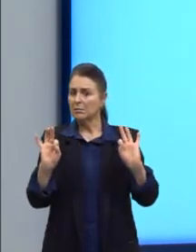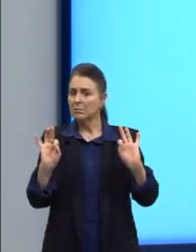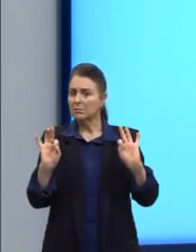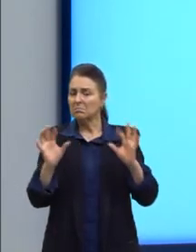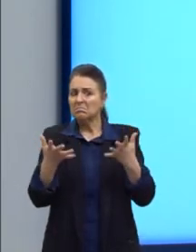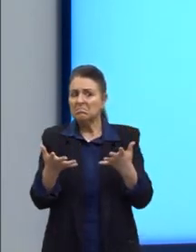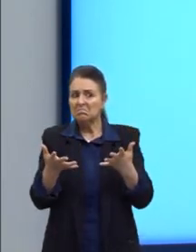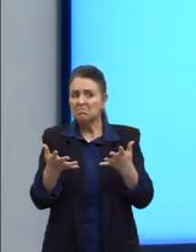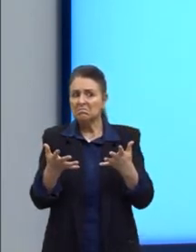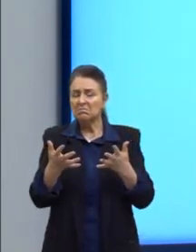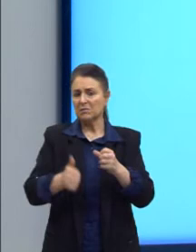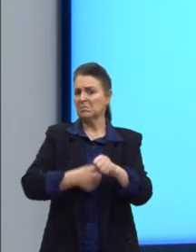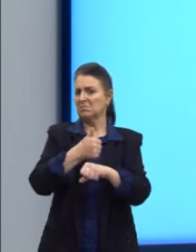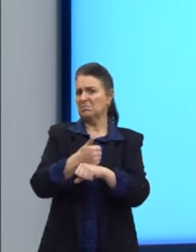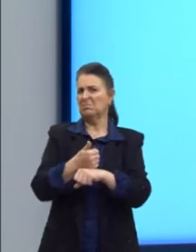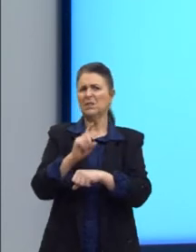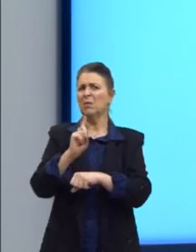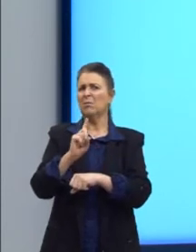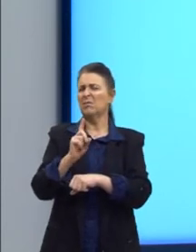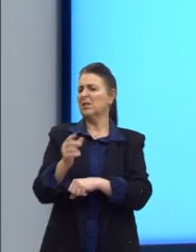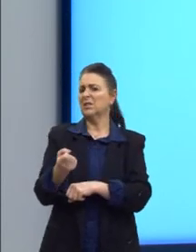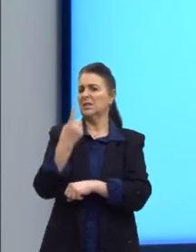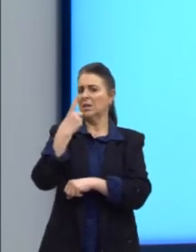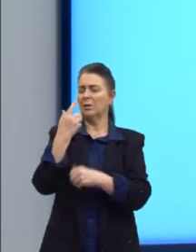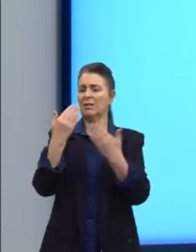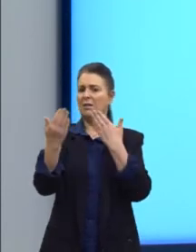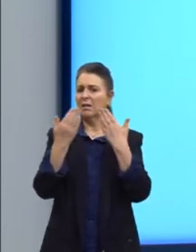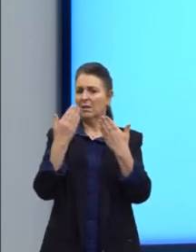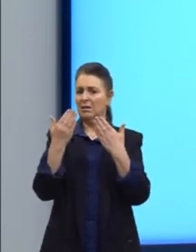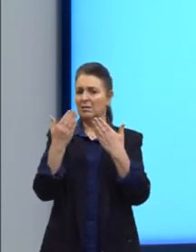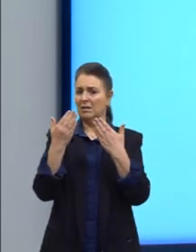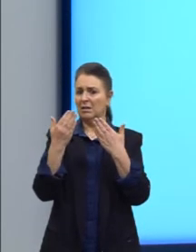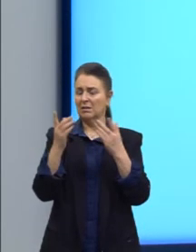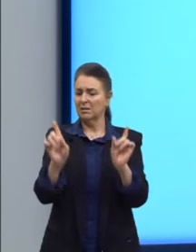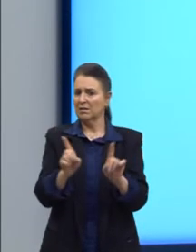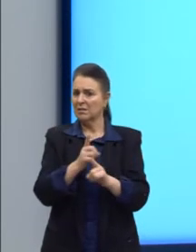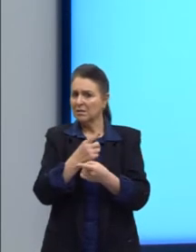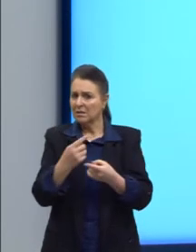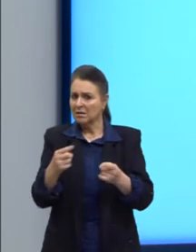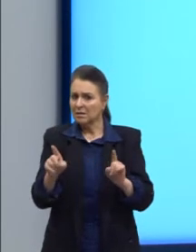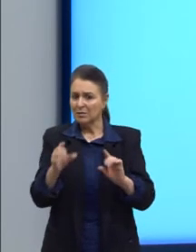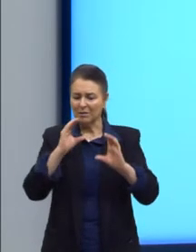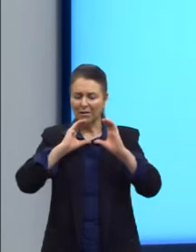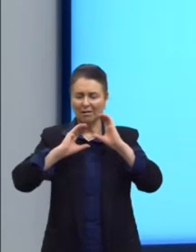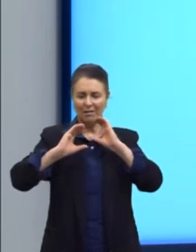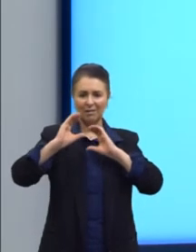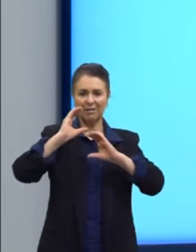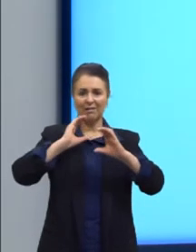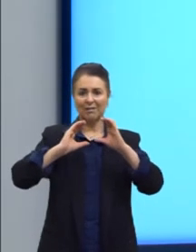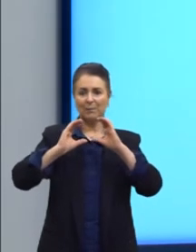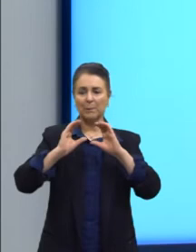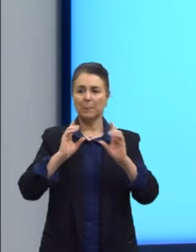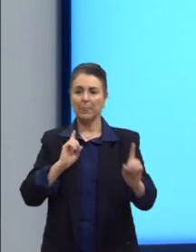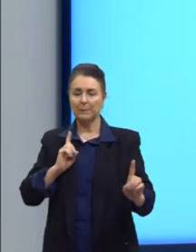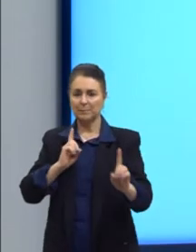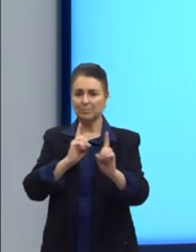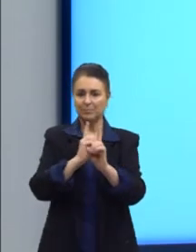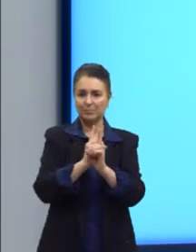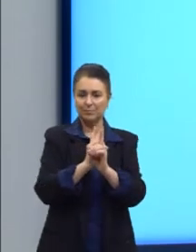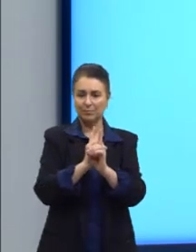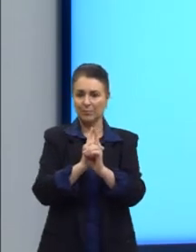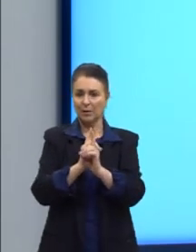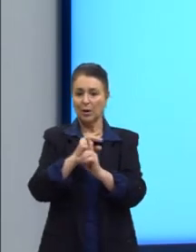produziria não é um estranhamento na análise dessas canções e quando a gente encontra